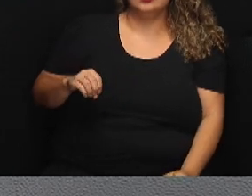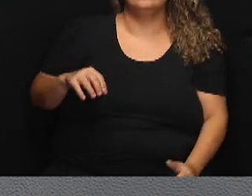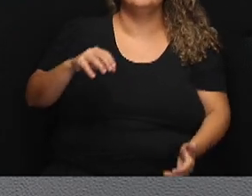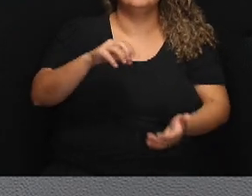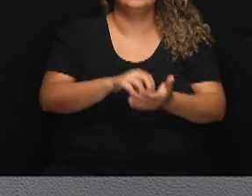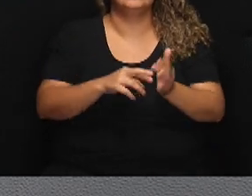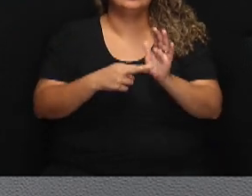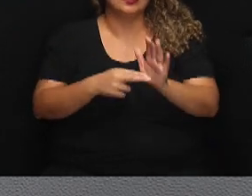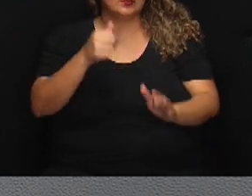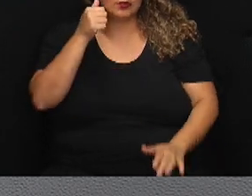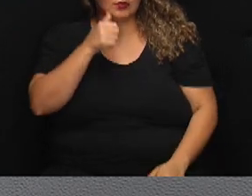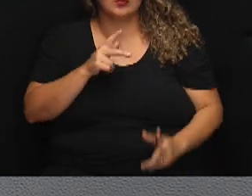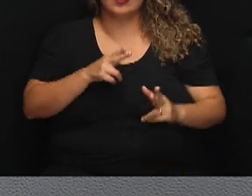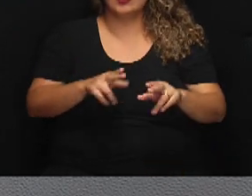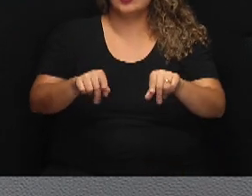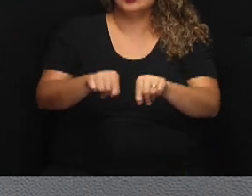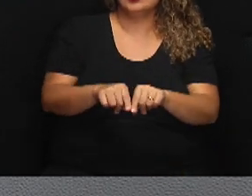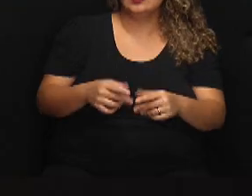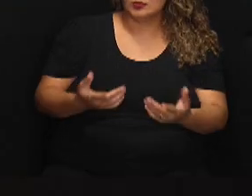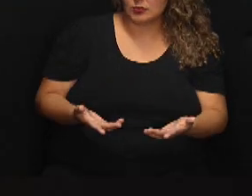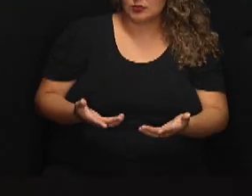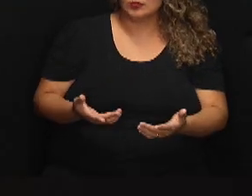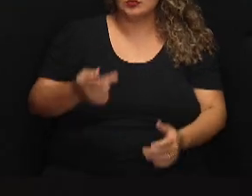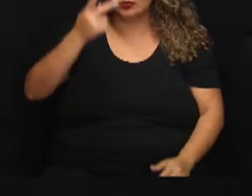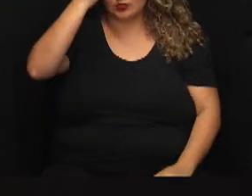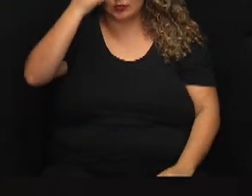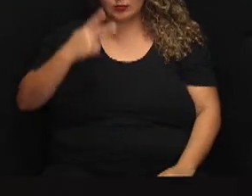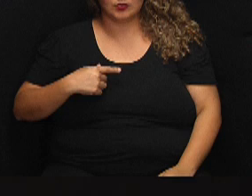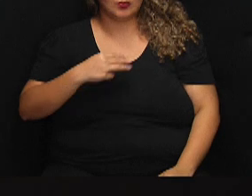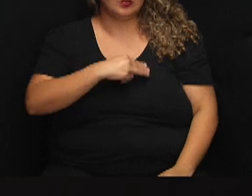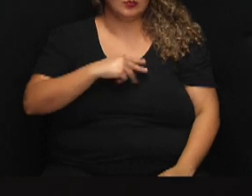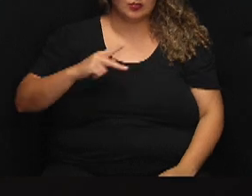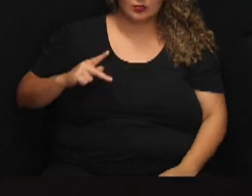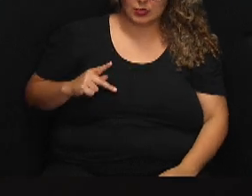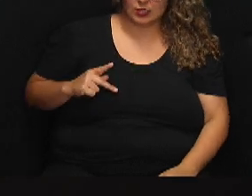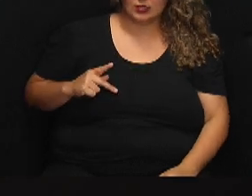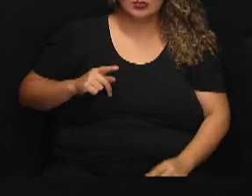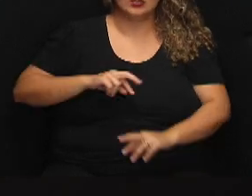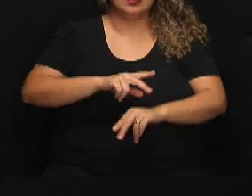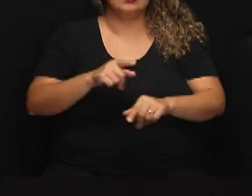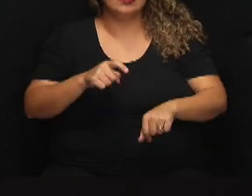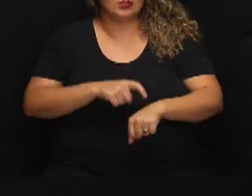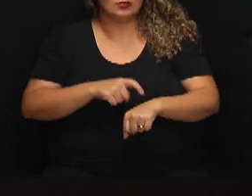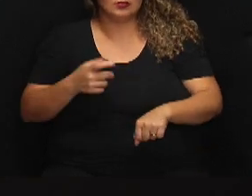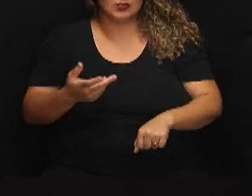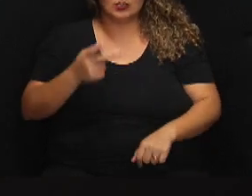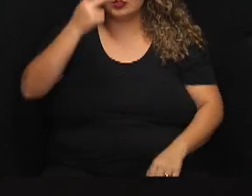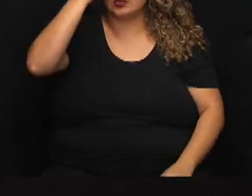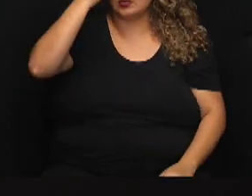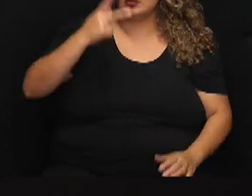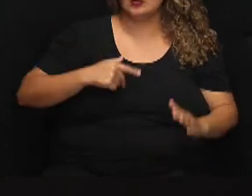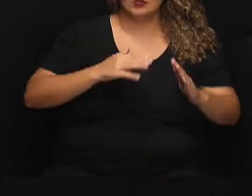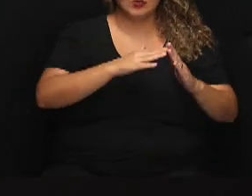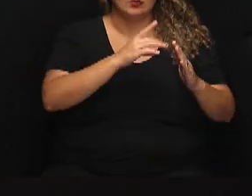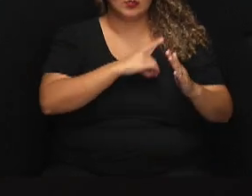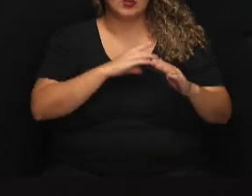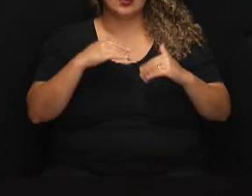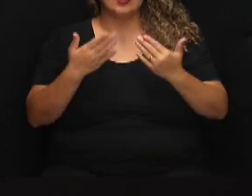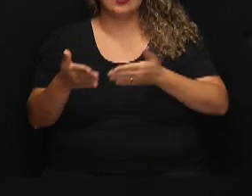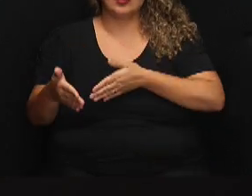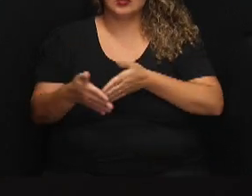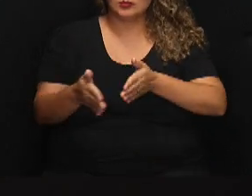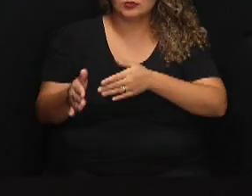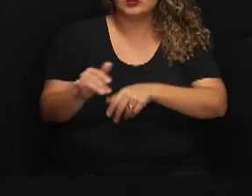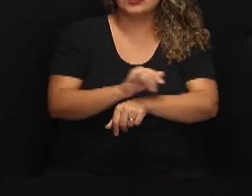Mulher, como também o próprio Ministério Público, em muitos casos, a própria delegacia, quais são os caminhos,